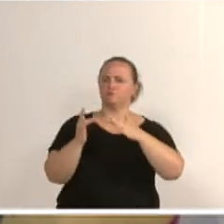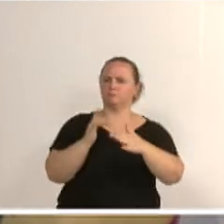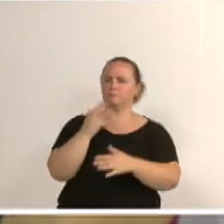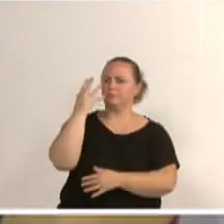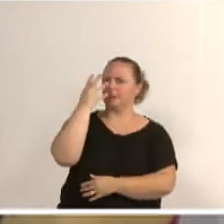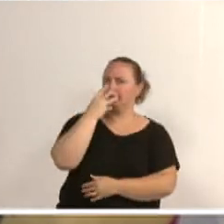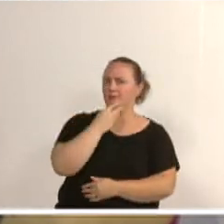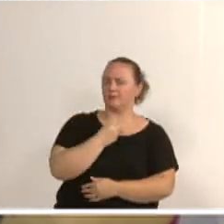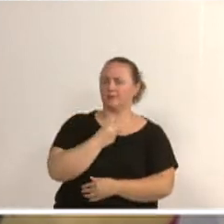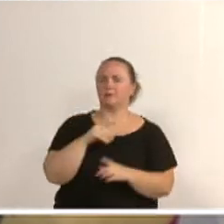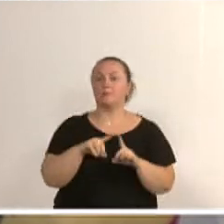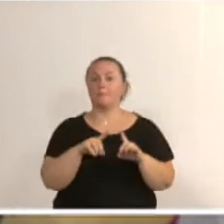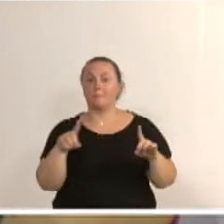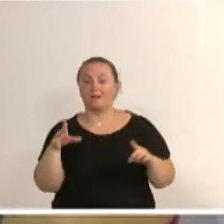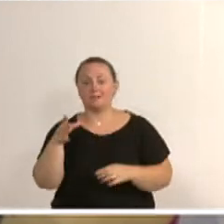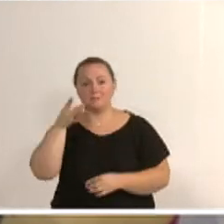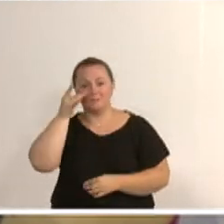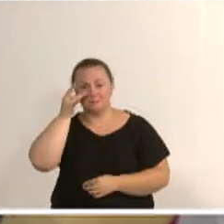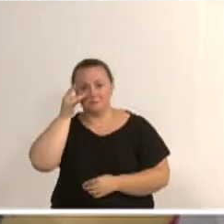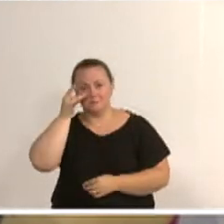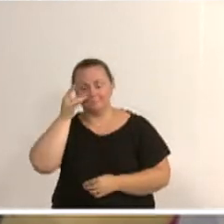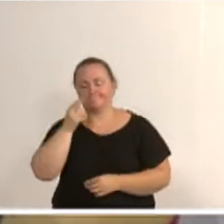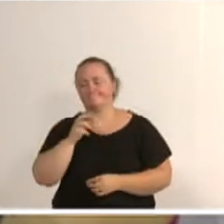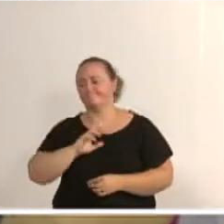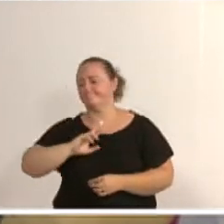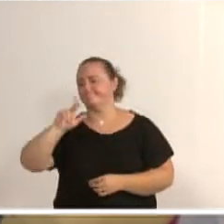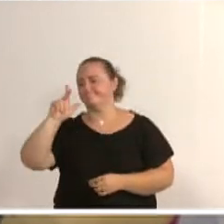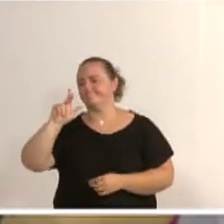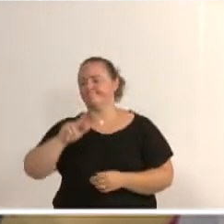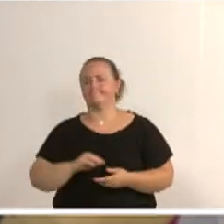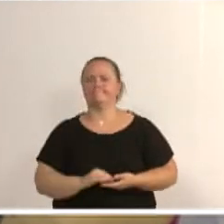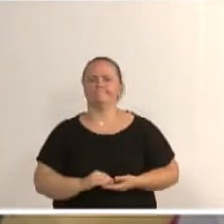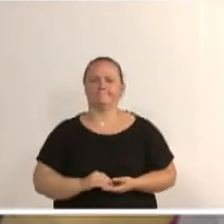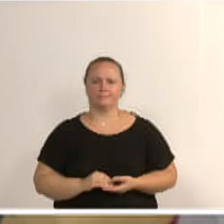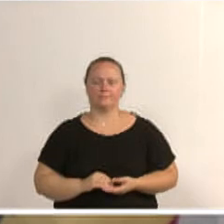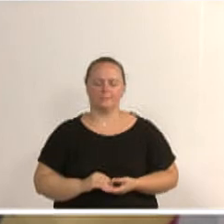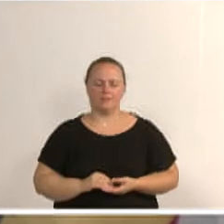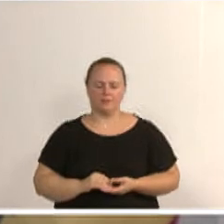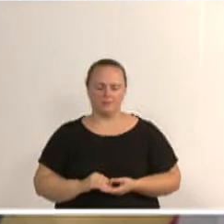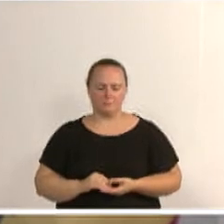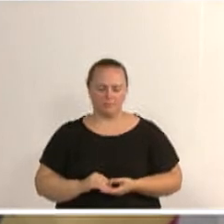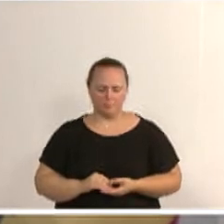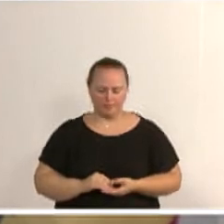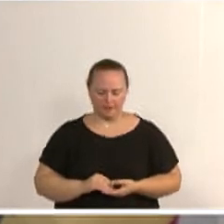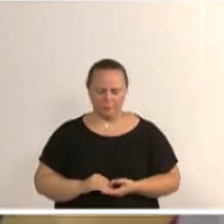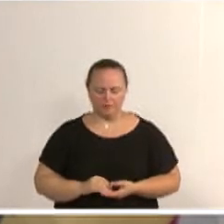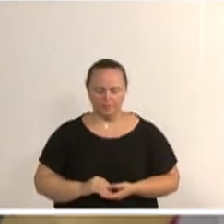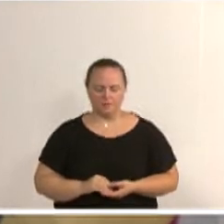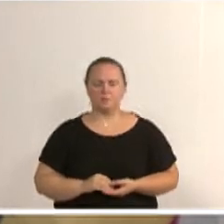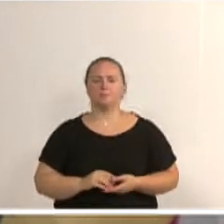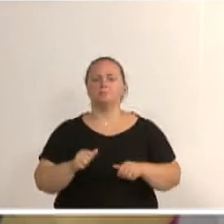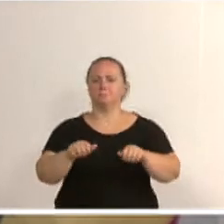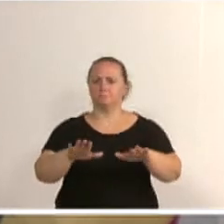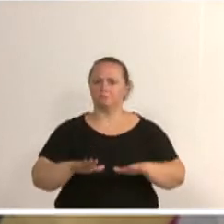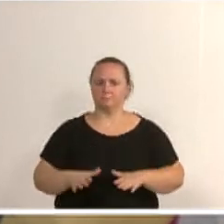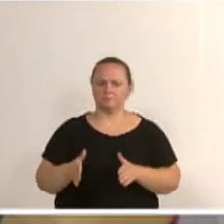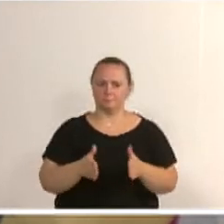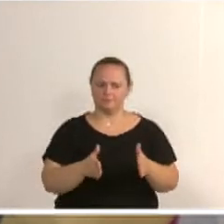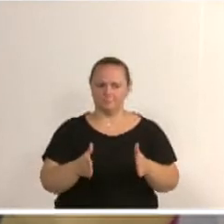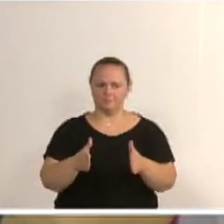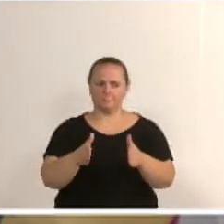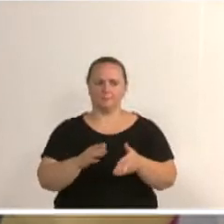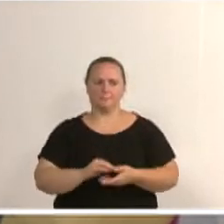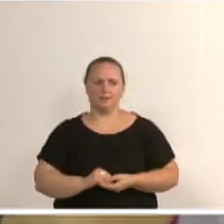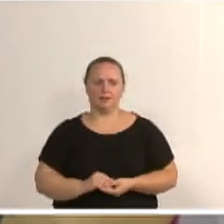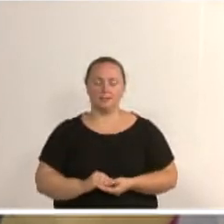nossa cidade. Porém, a realidade é outra. É bem outra. Essa audiência não está tocando nessa realidade. E a Blue Mob,